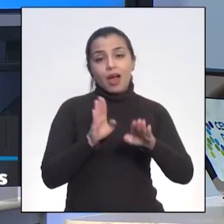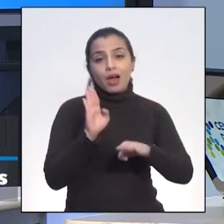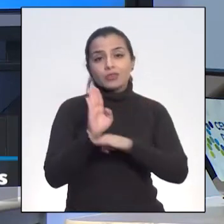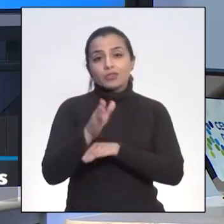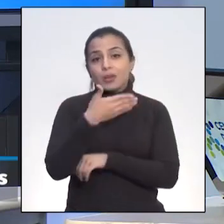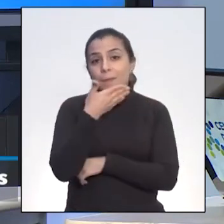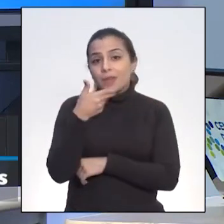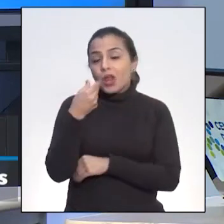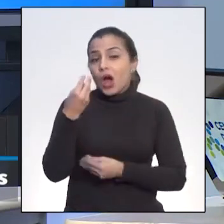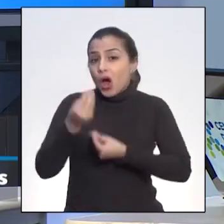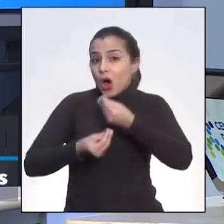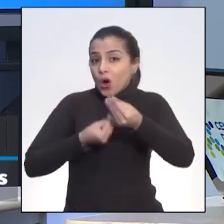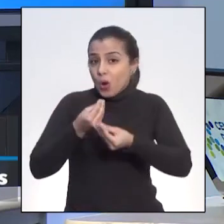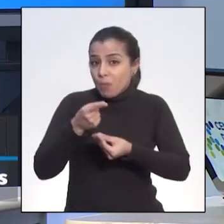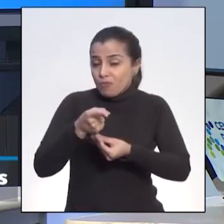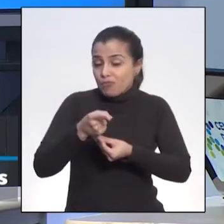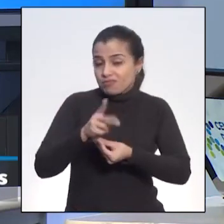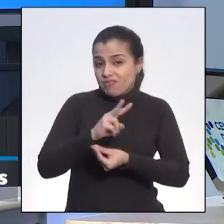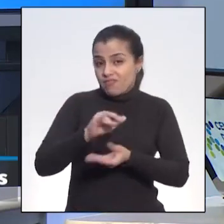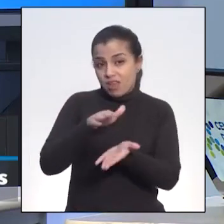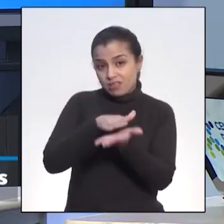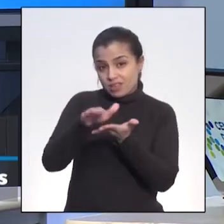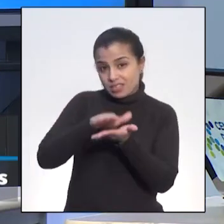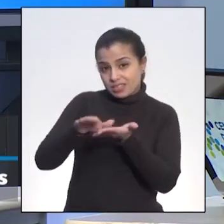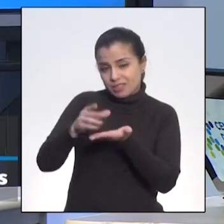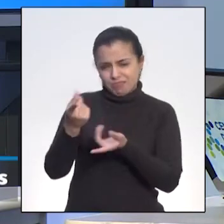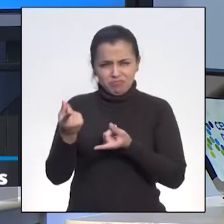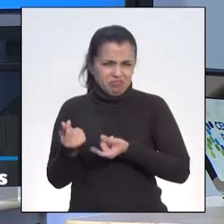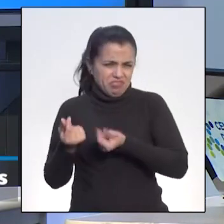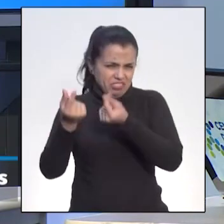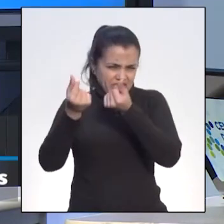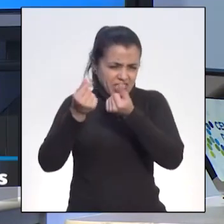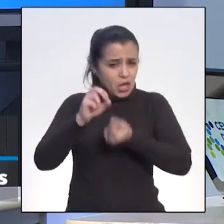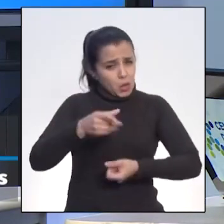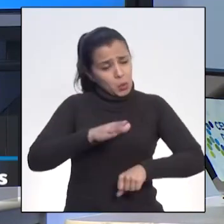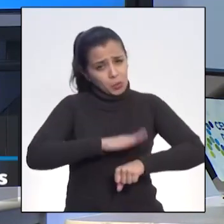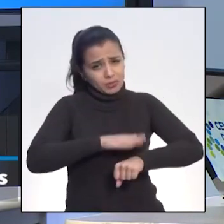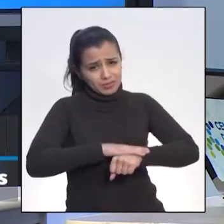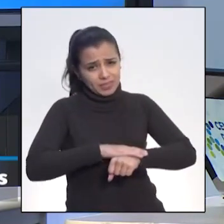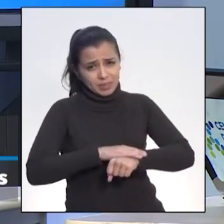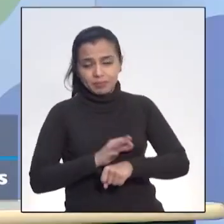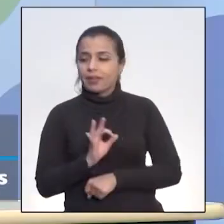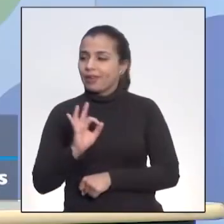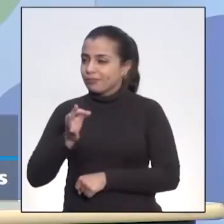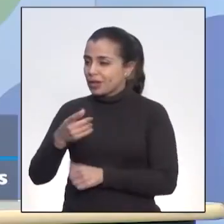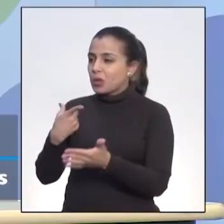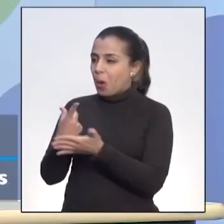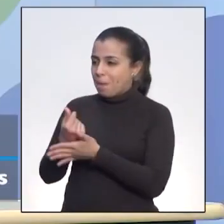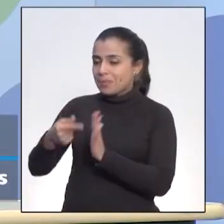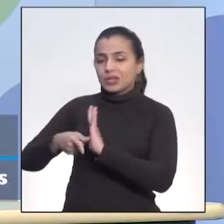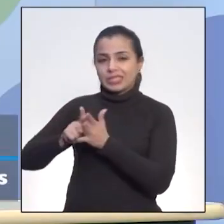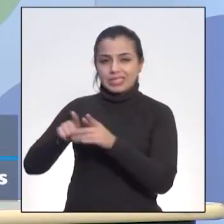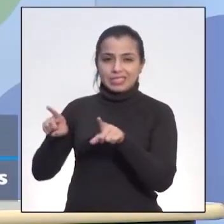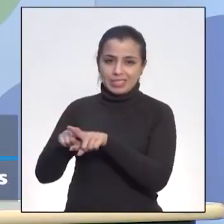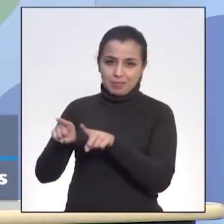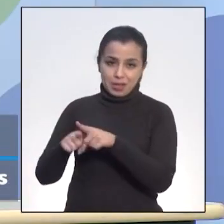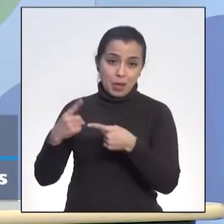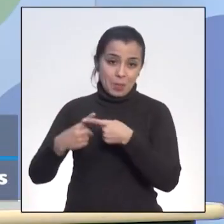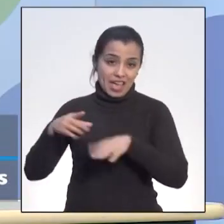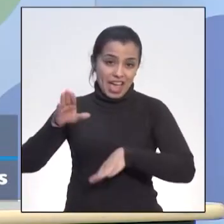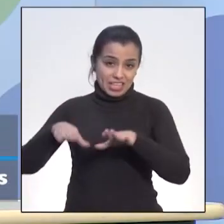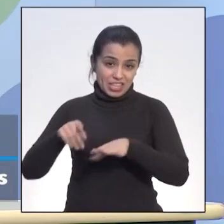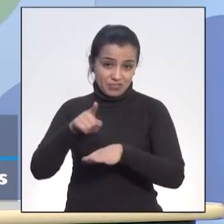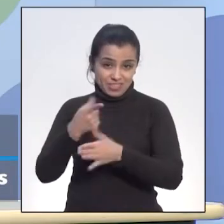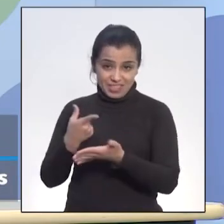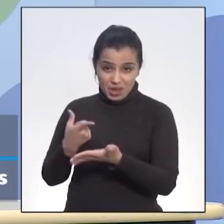seu investimento de tempo e financeiro naquele objeto artístico. E comprar com antecedência também, porque às vezes você chega lá, acabou, aí você compra qualquer um,